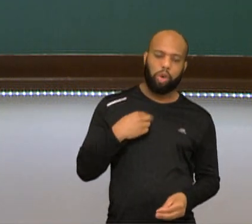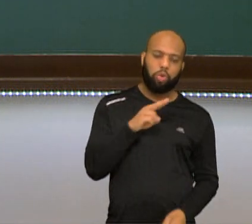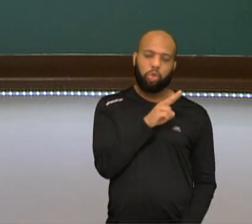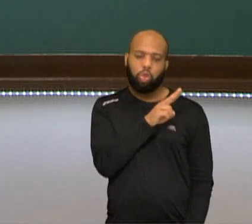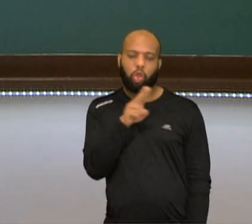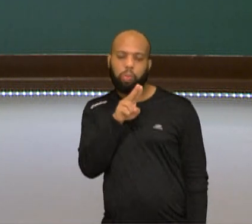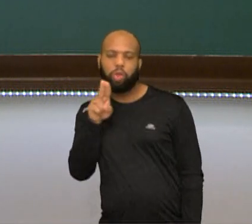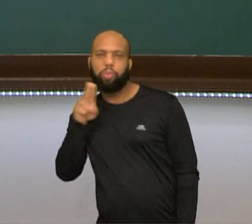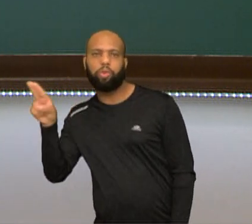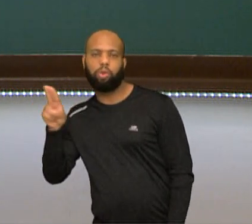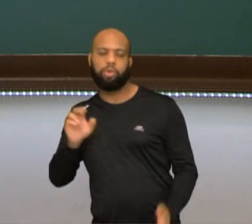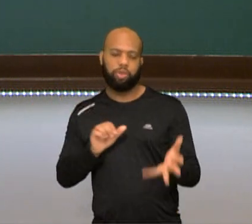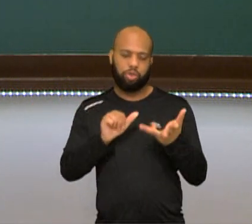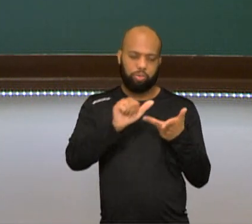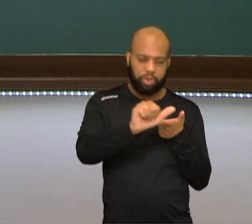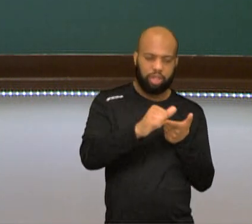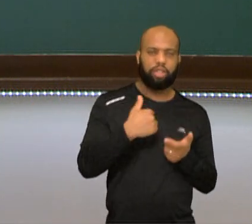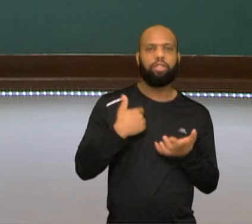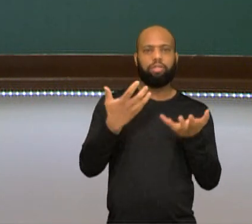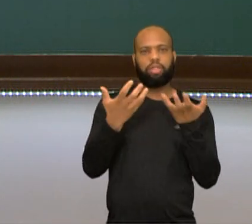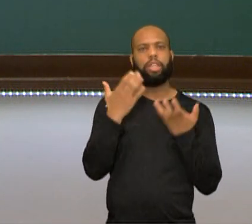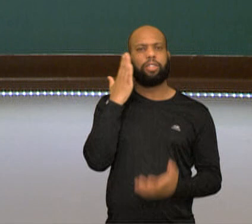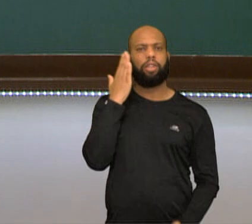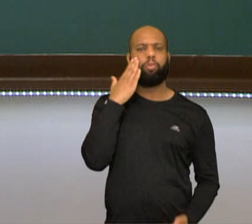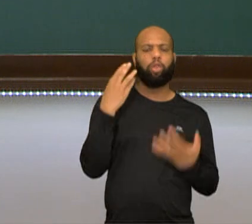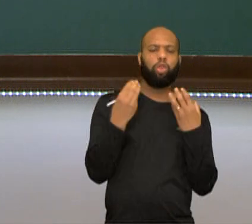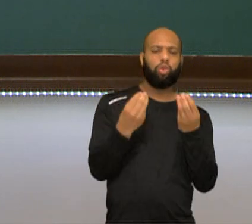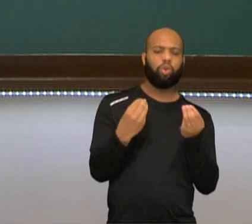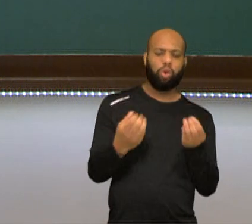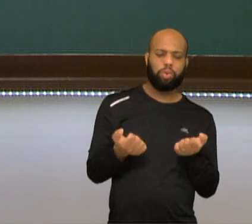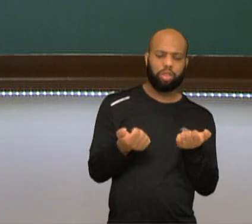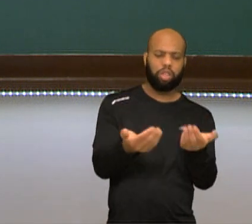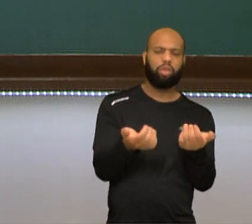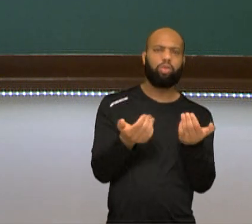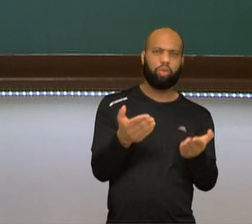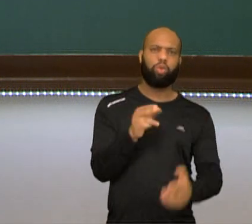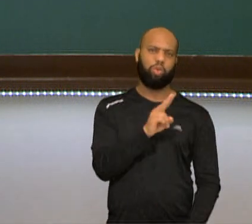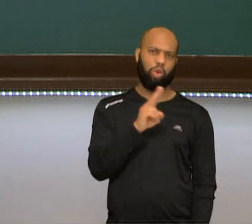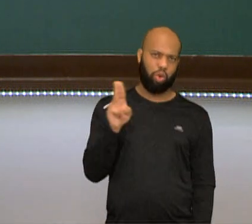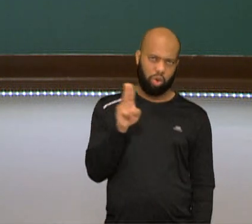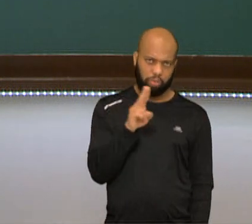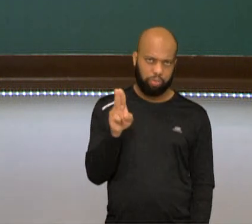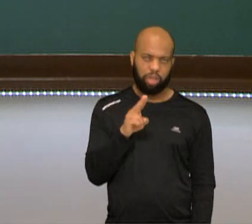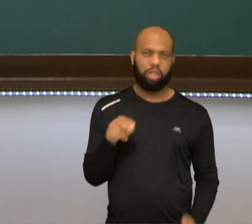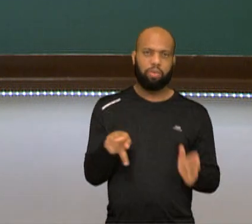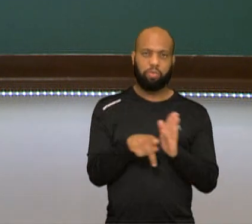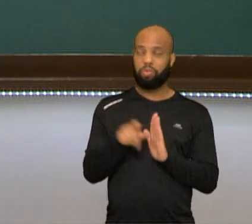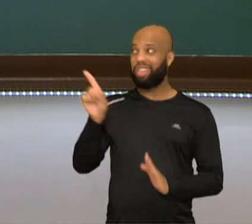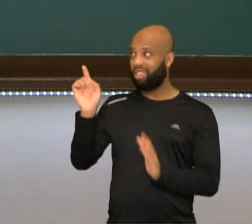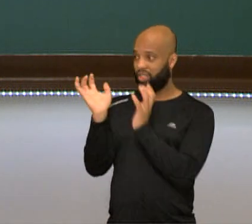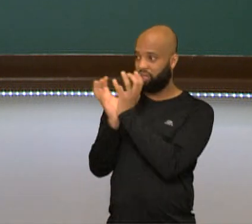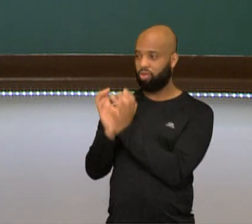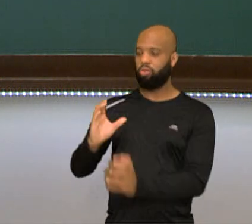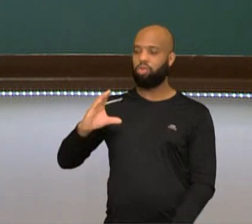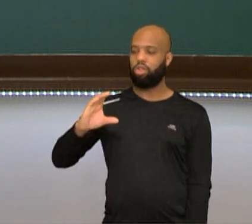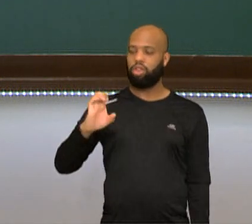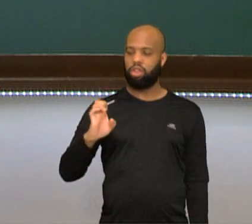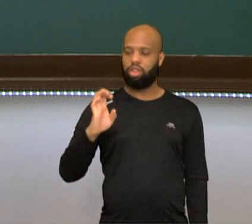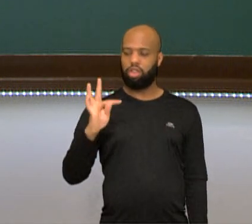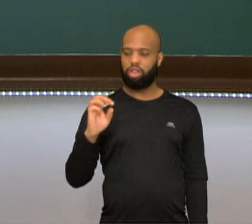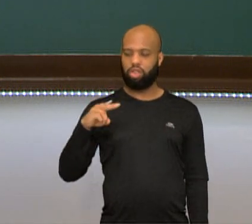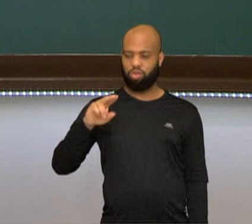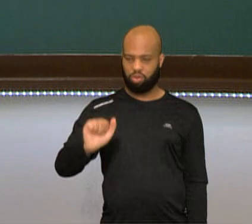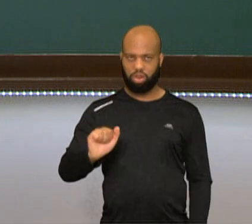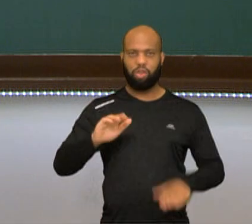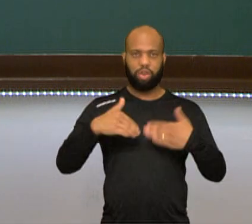essas substâncias. Quero saber, professor, como dar nome para as cetonas. Sim, para dar nome às